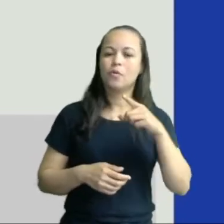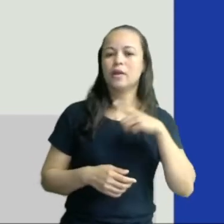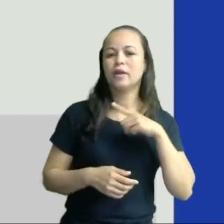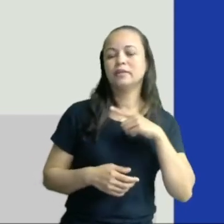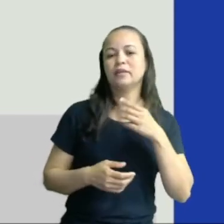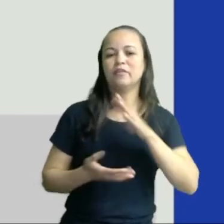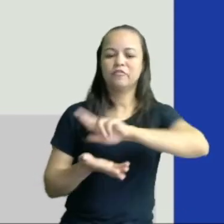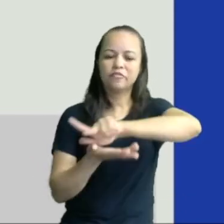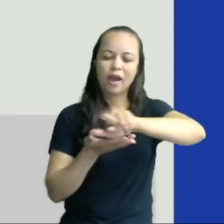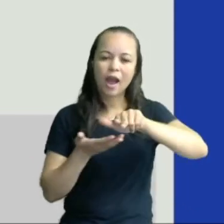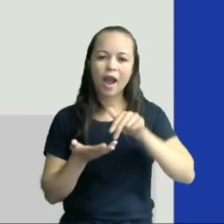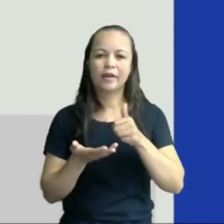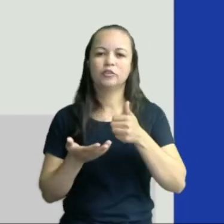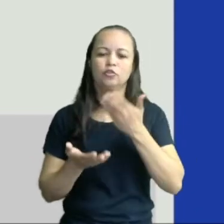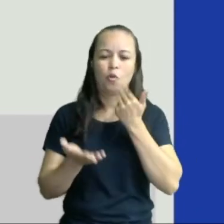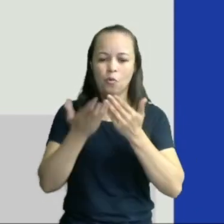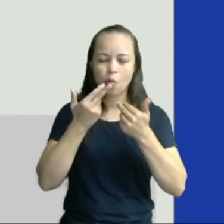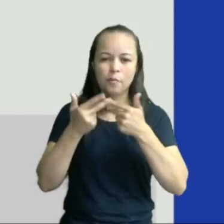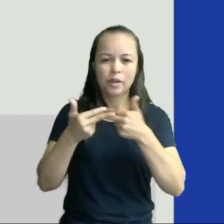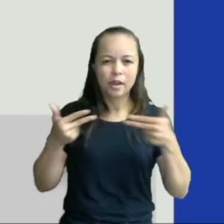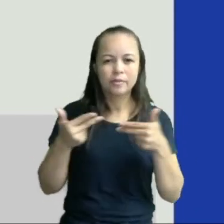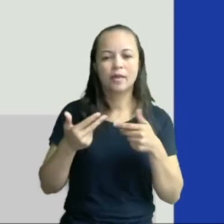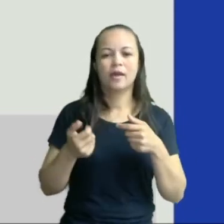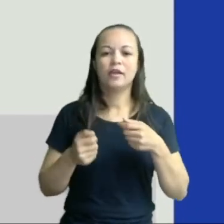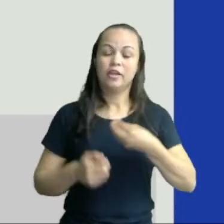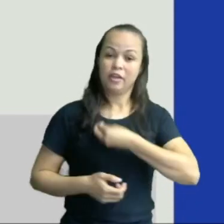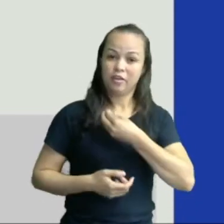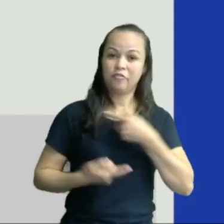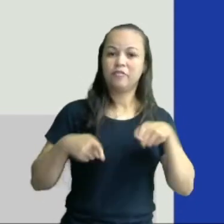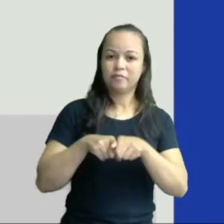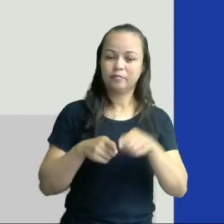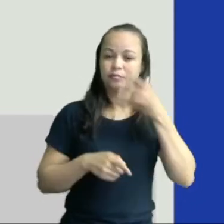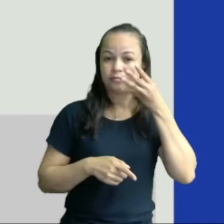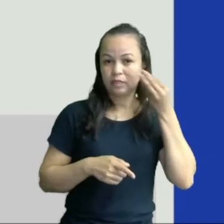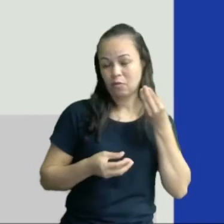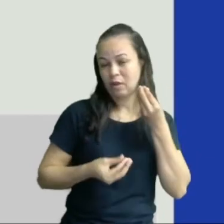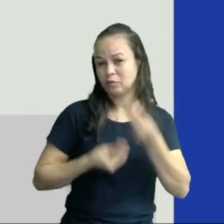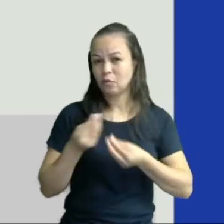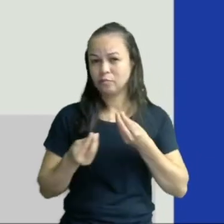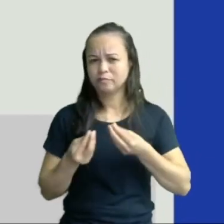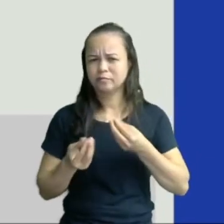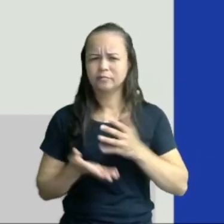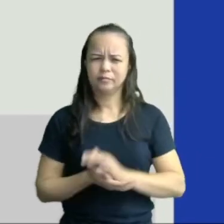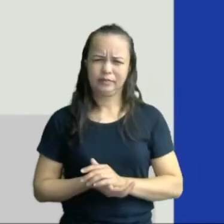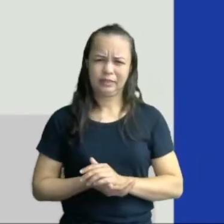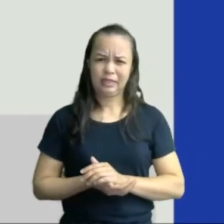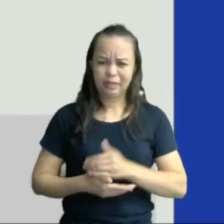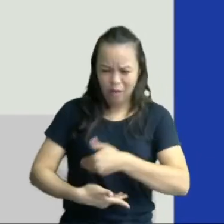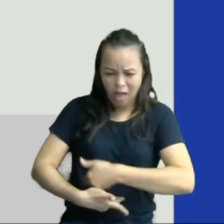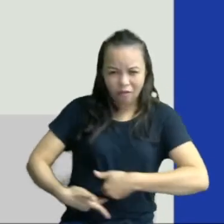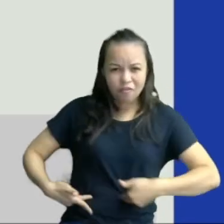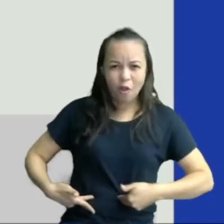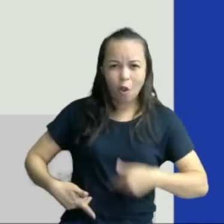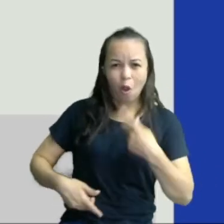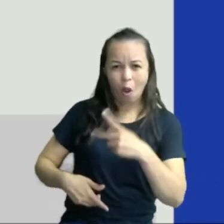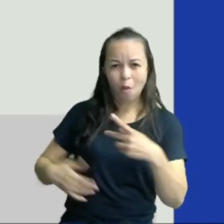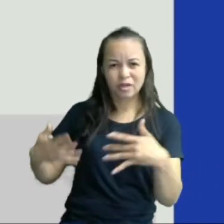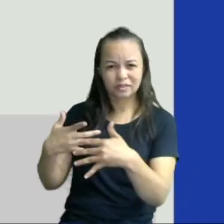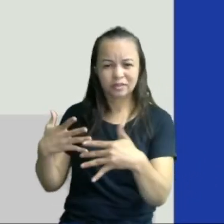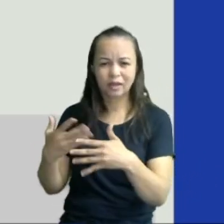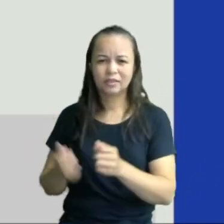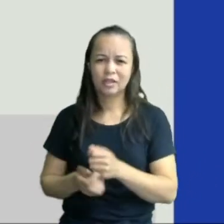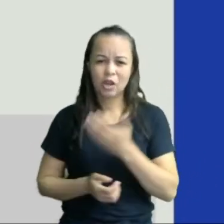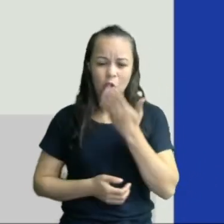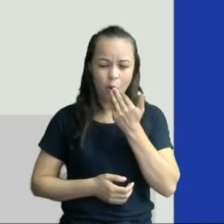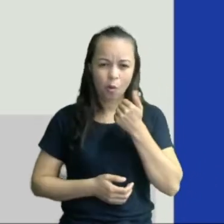gato? Qual será a opção correta? Como é que o rato da cidade vivia? Quem lembra? Ele passava fome? Ele comia comida